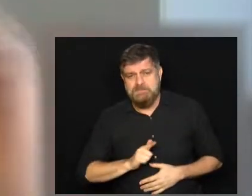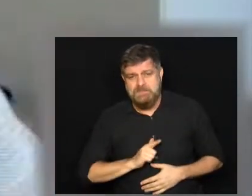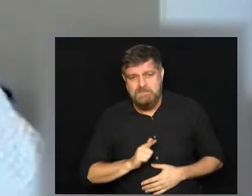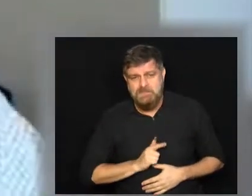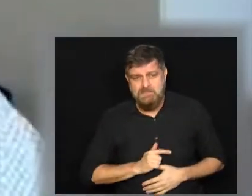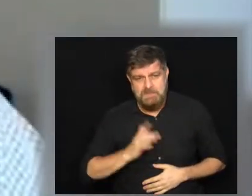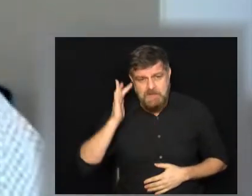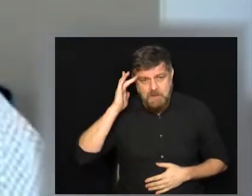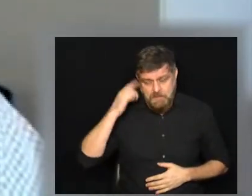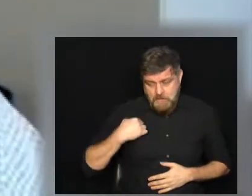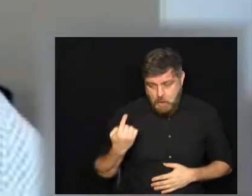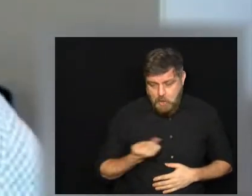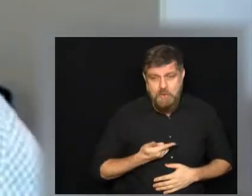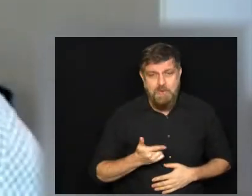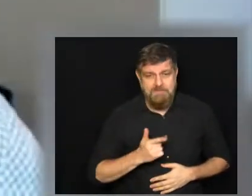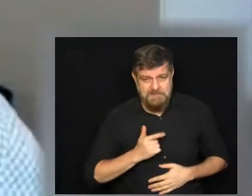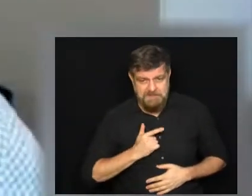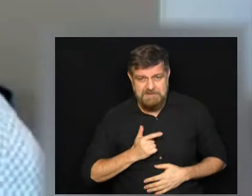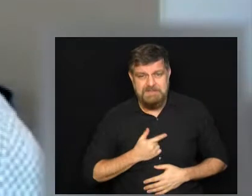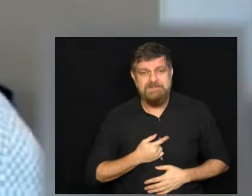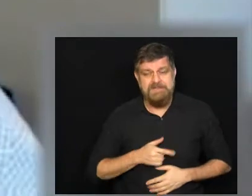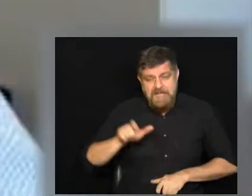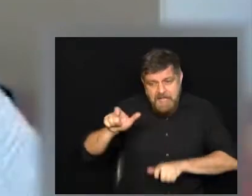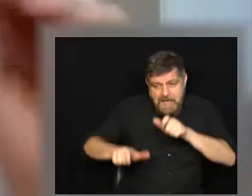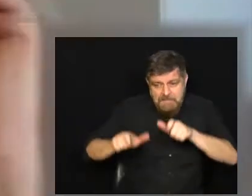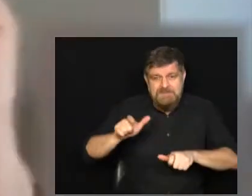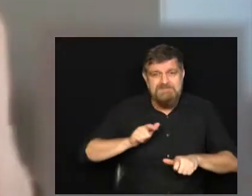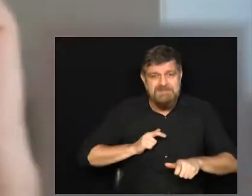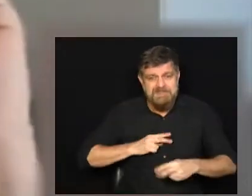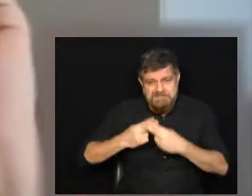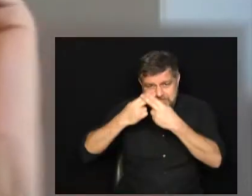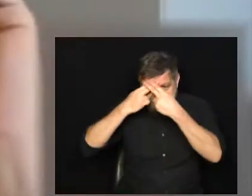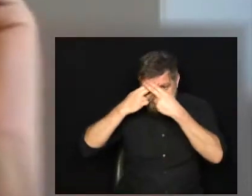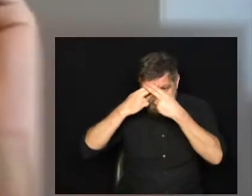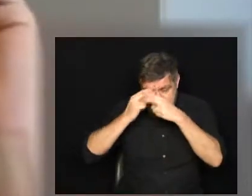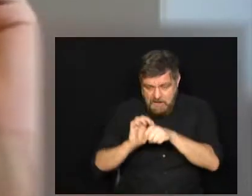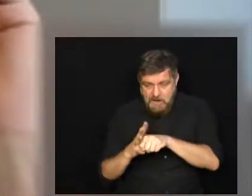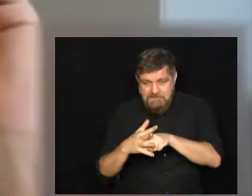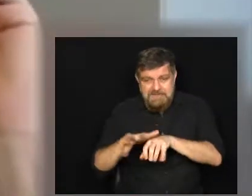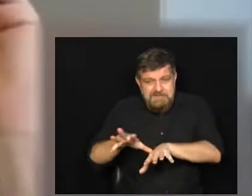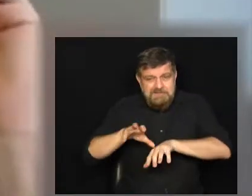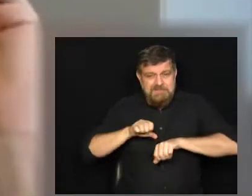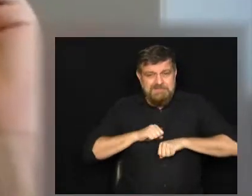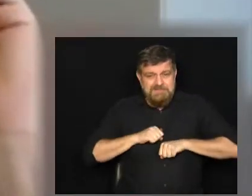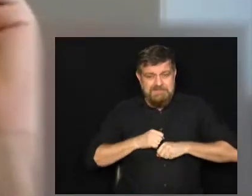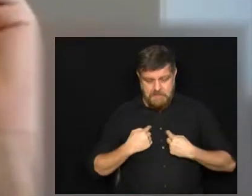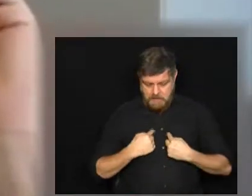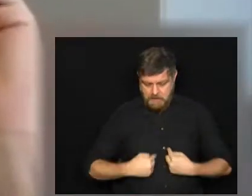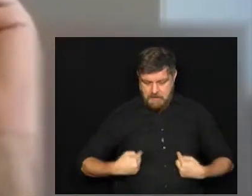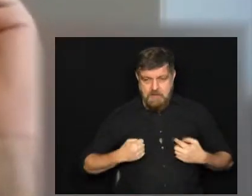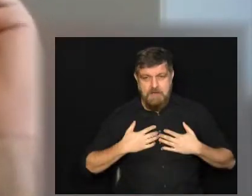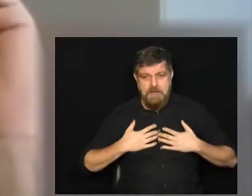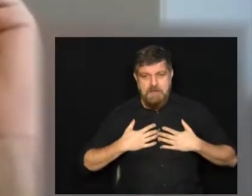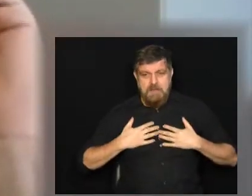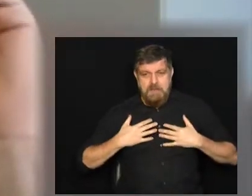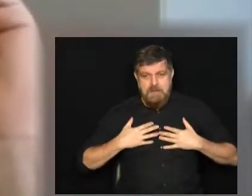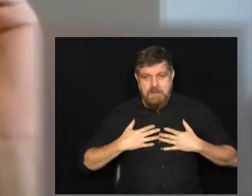Eu acho que nós teremos que conviver com sequelados da Covid, principalmente relacionado com a fibrose